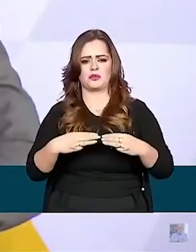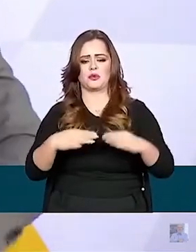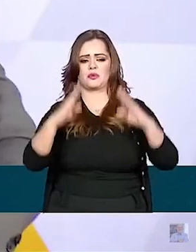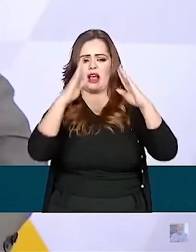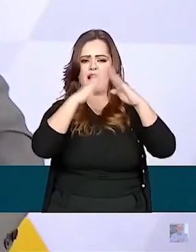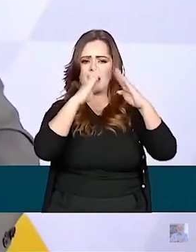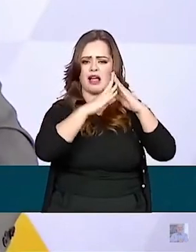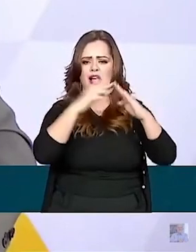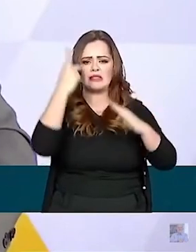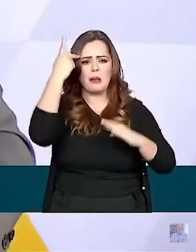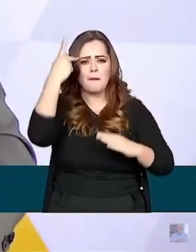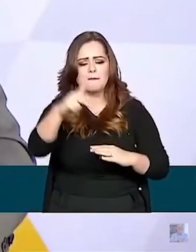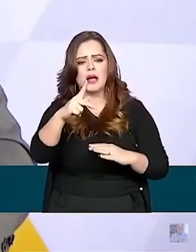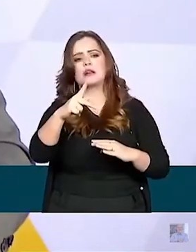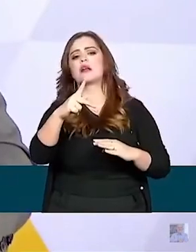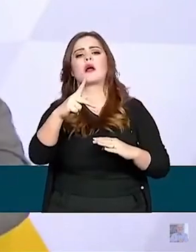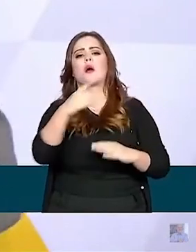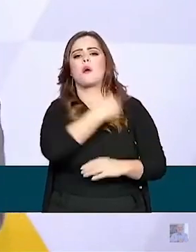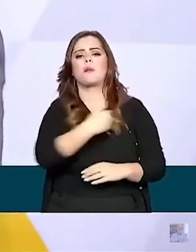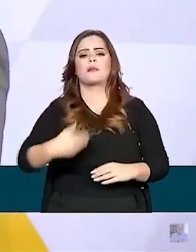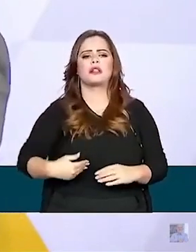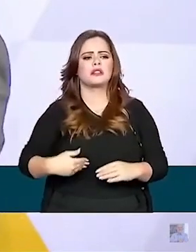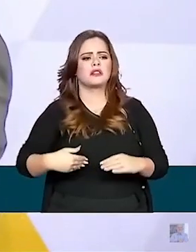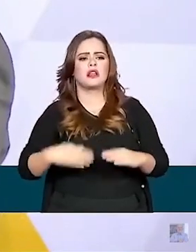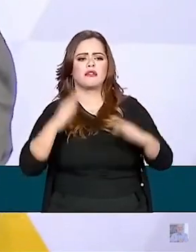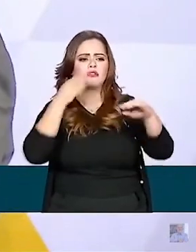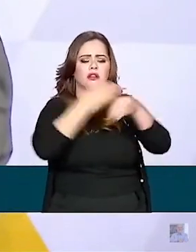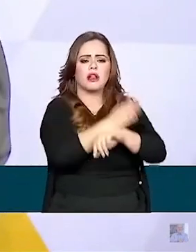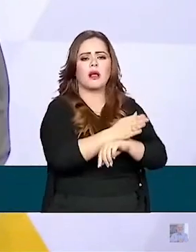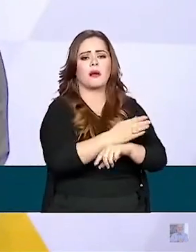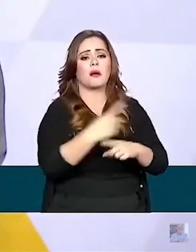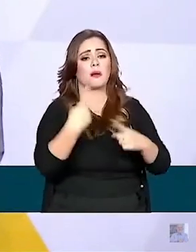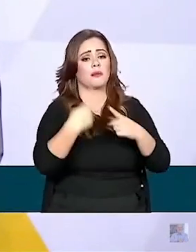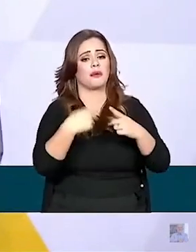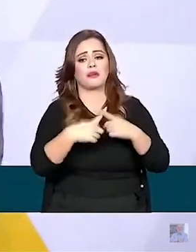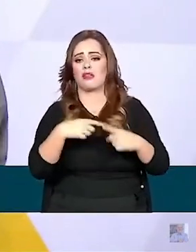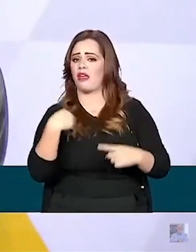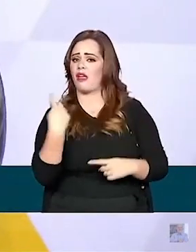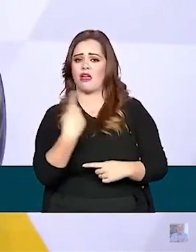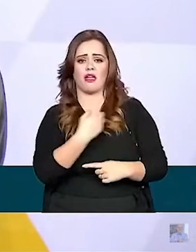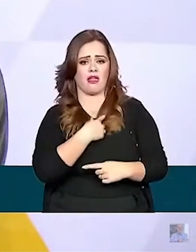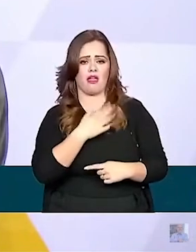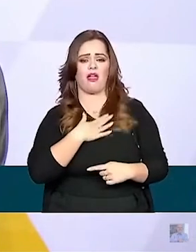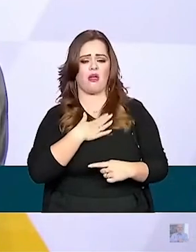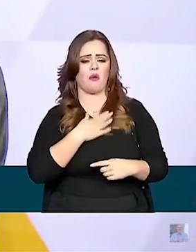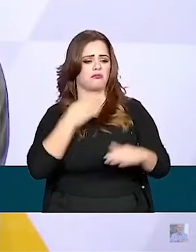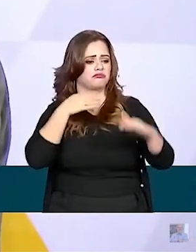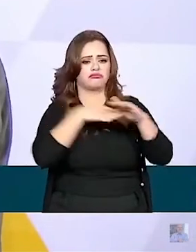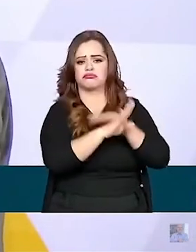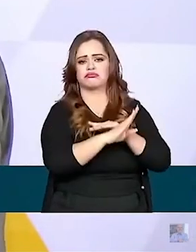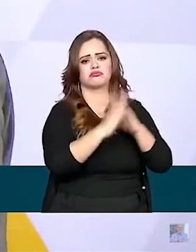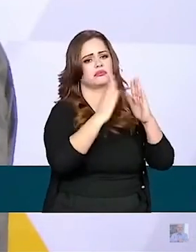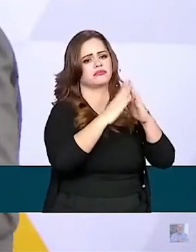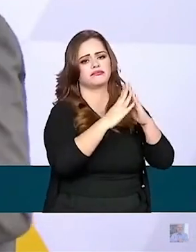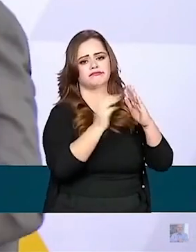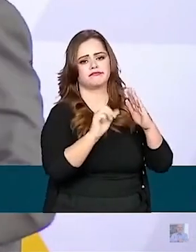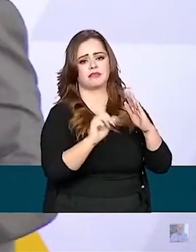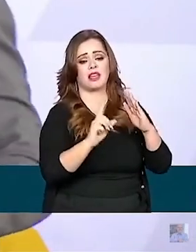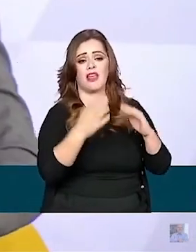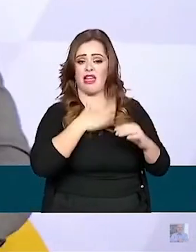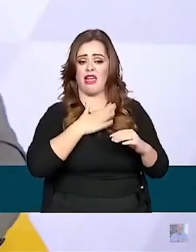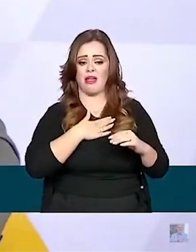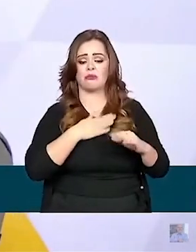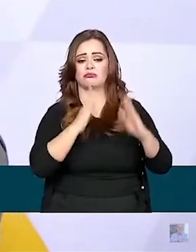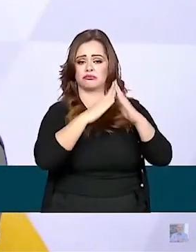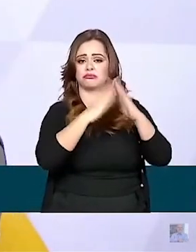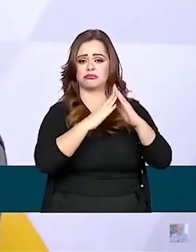o presidente da República morar, porque eu ainda não estou morando numa casa. Eu estou morando no